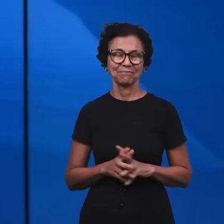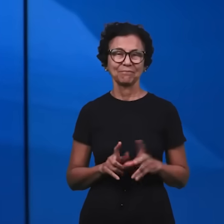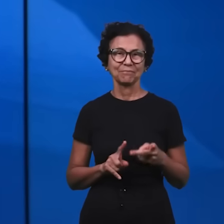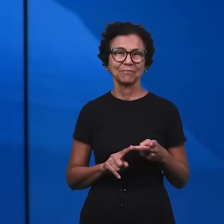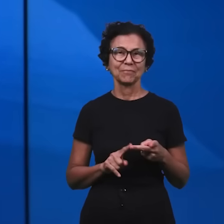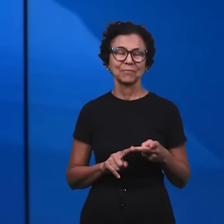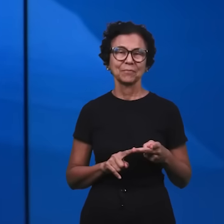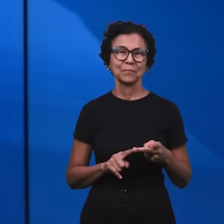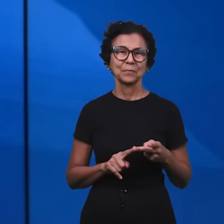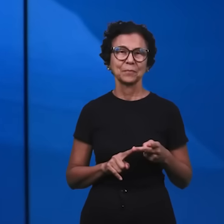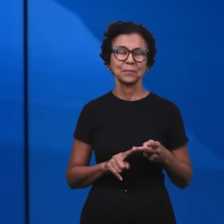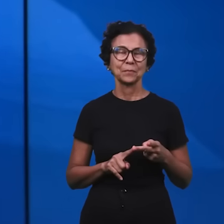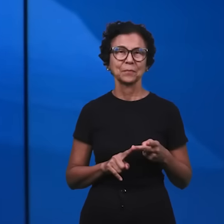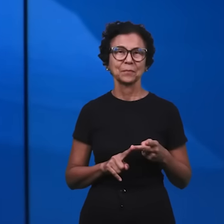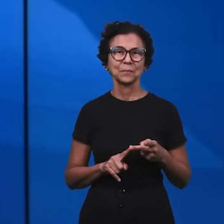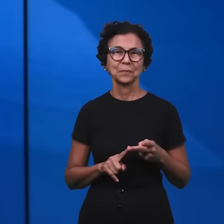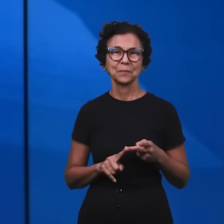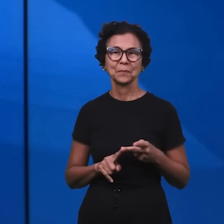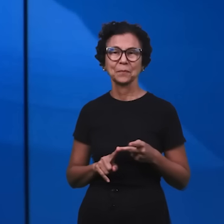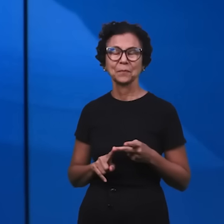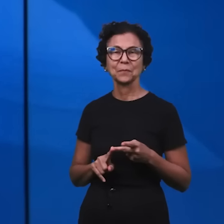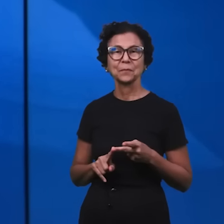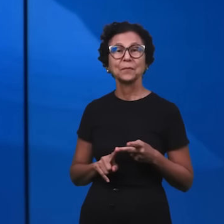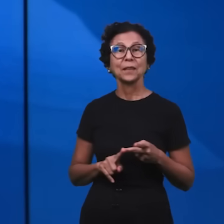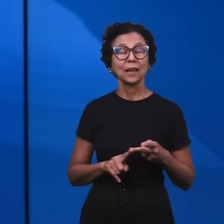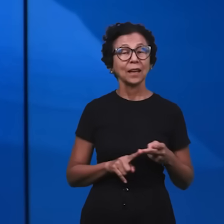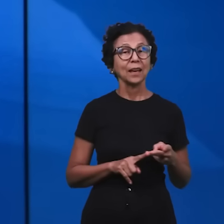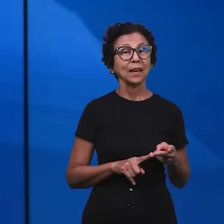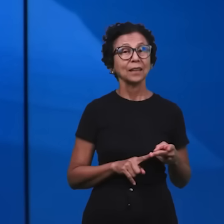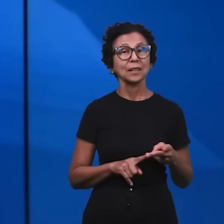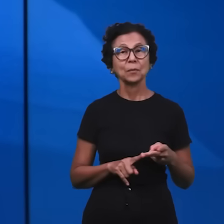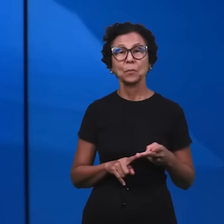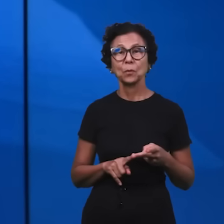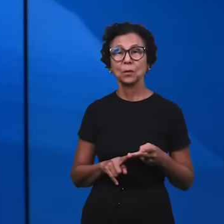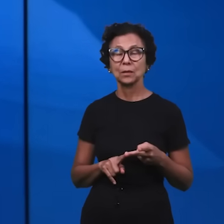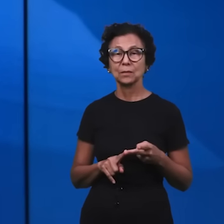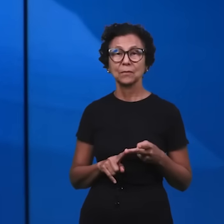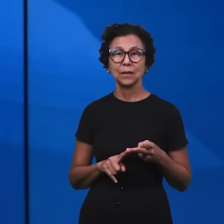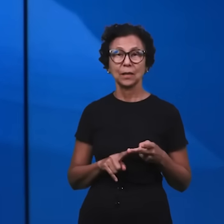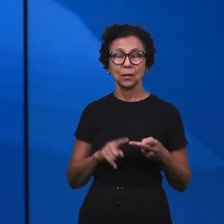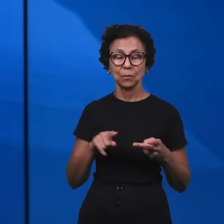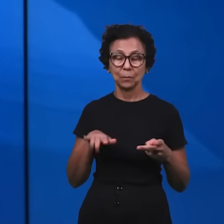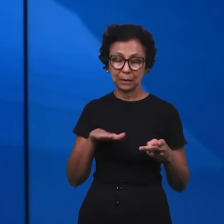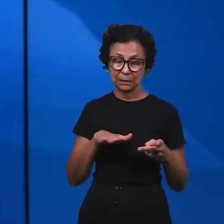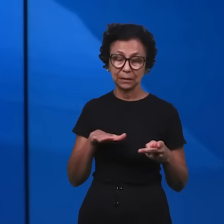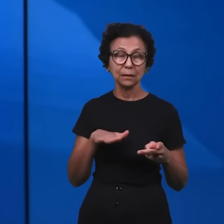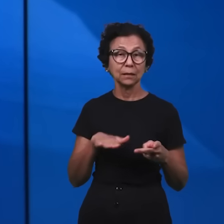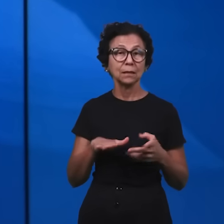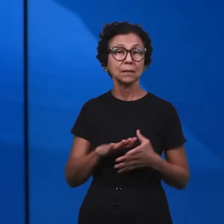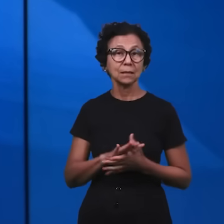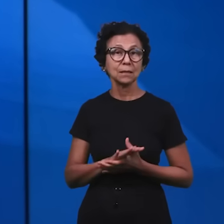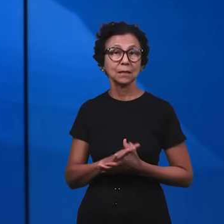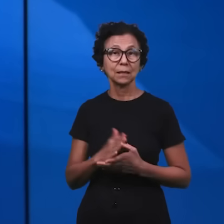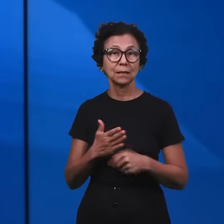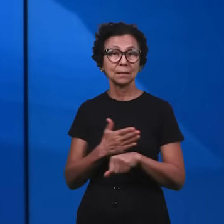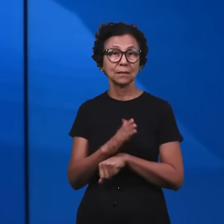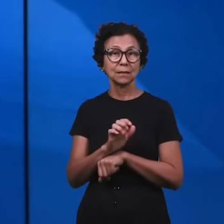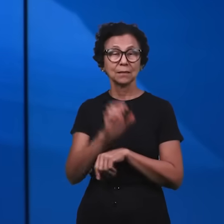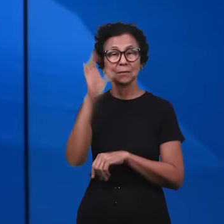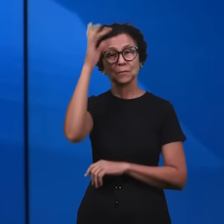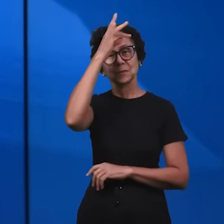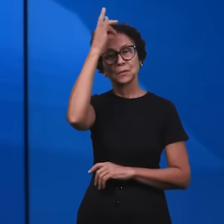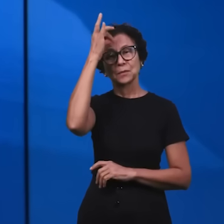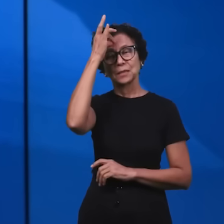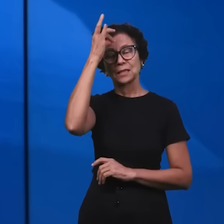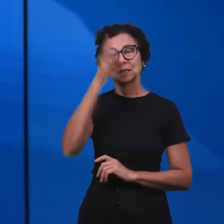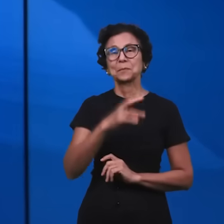Também, depois, vem uma criança, e essa criança é o Matias Ferreira, lá do município da Serra, no estado do Espírito Santo.